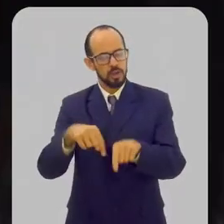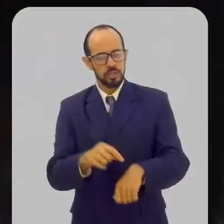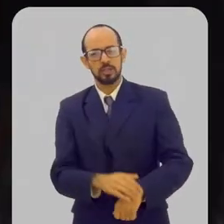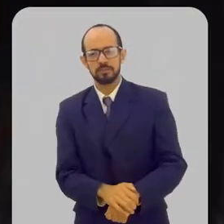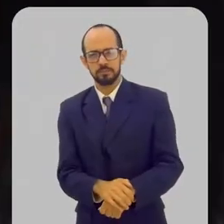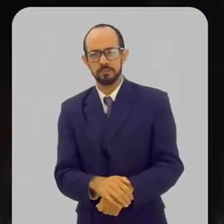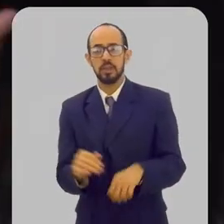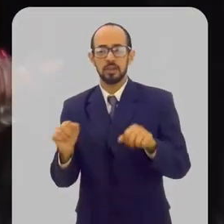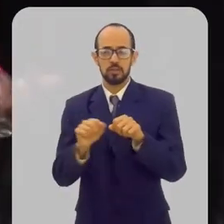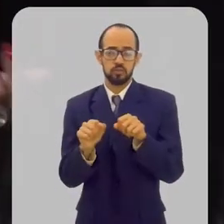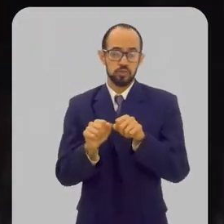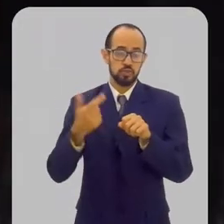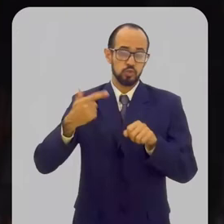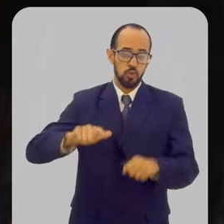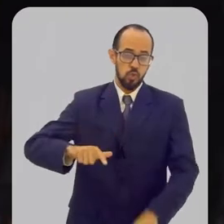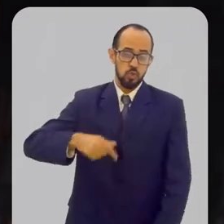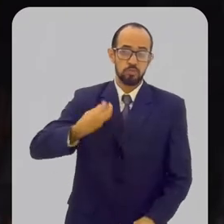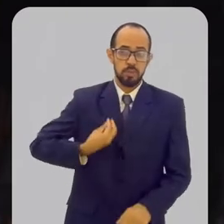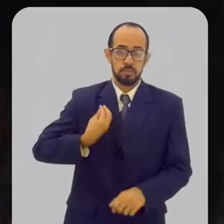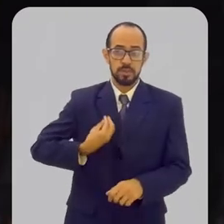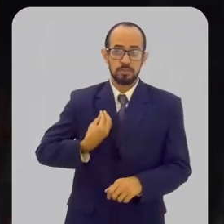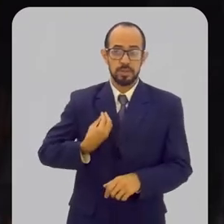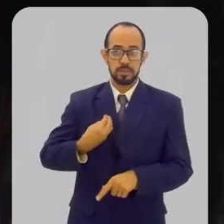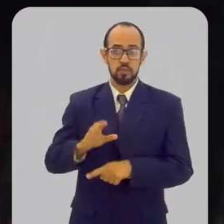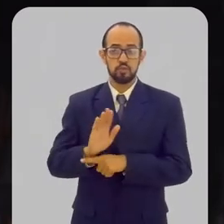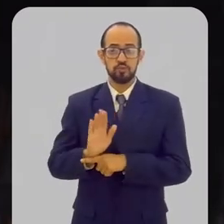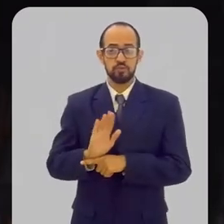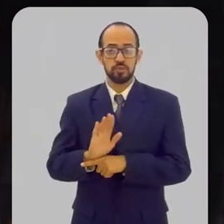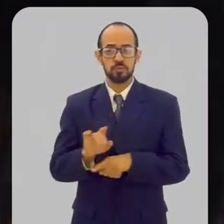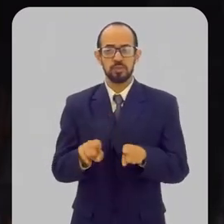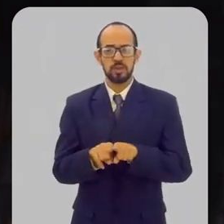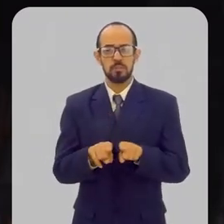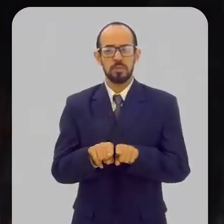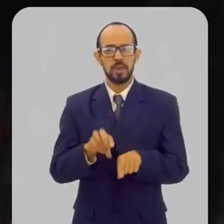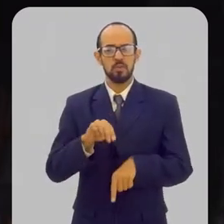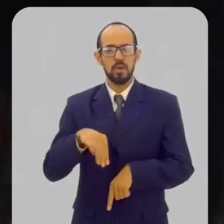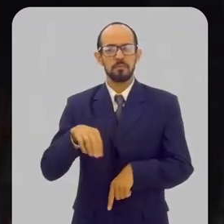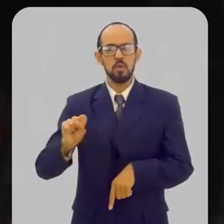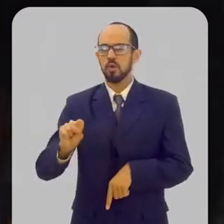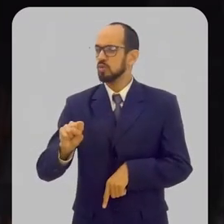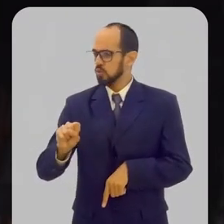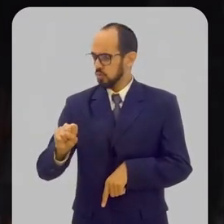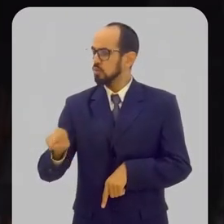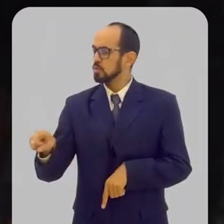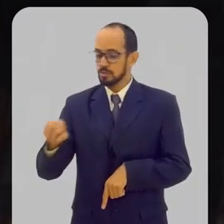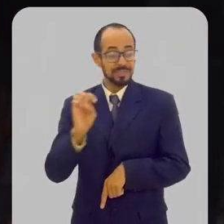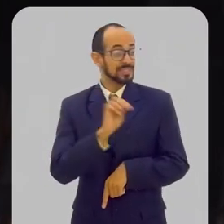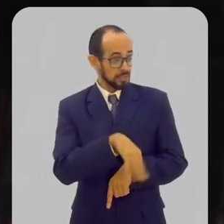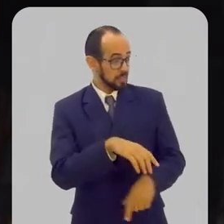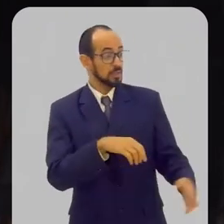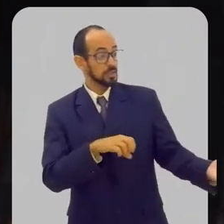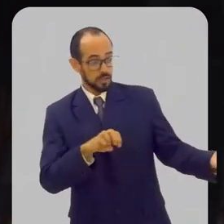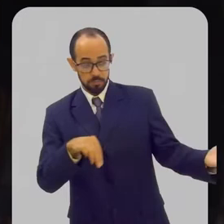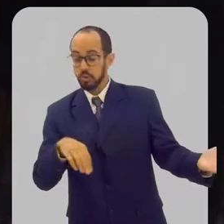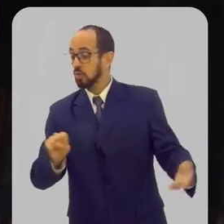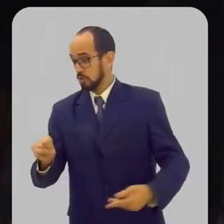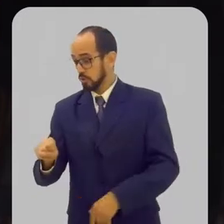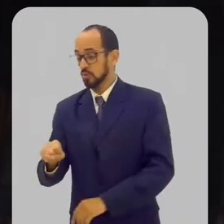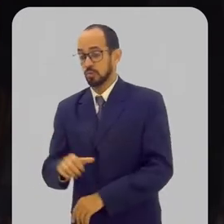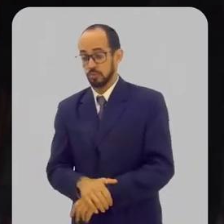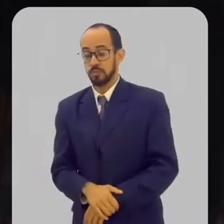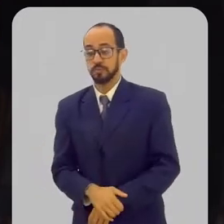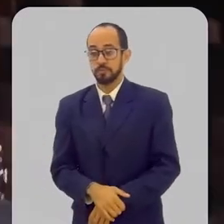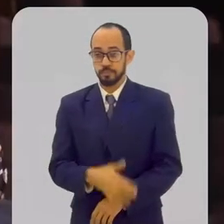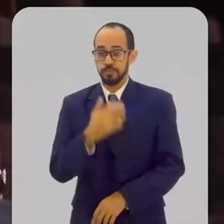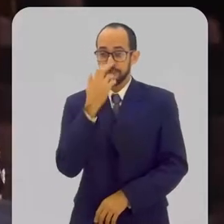algumas coisas. Uma participação num filme também, no M8. Sim. Também. Era uma mãe de santo, uma coisa pequena,